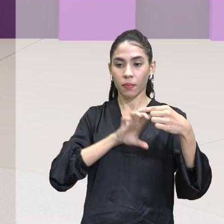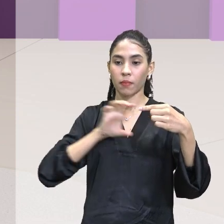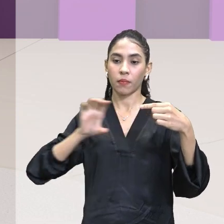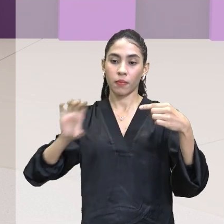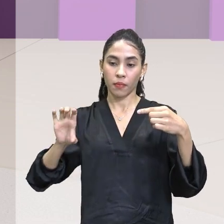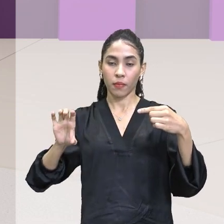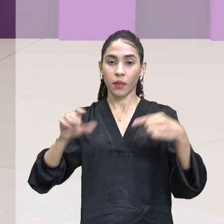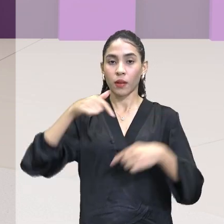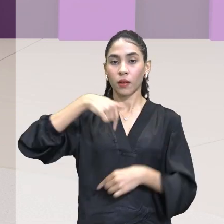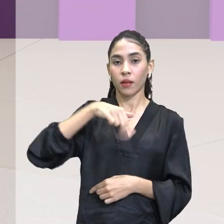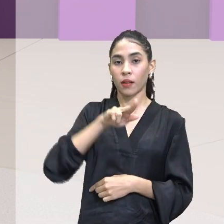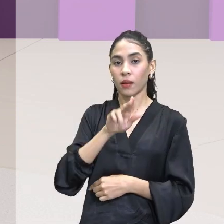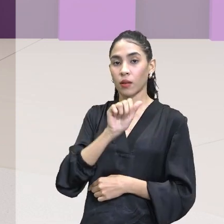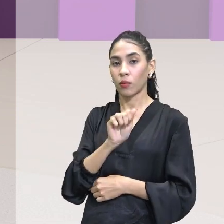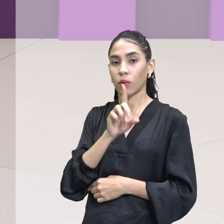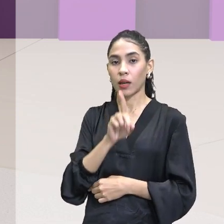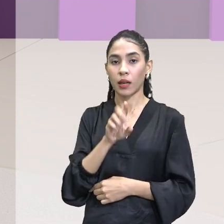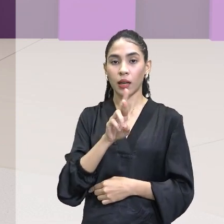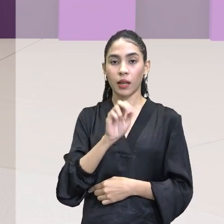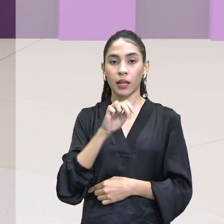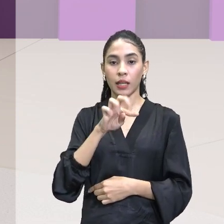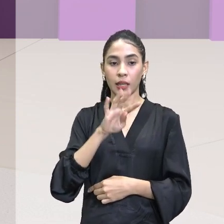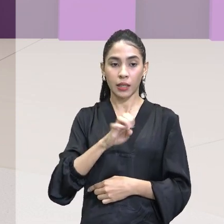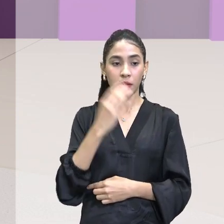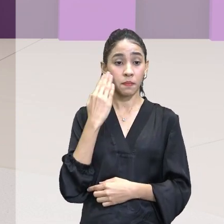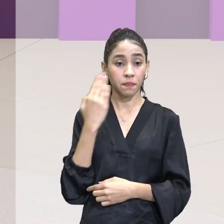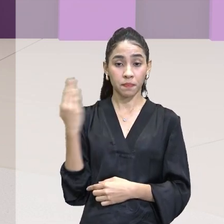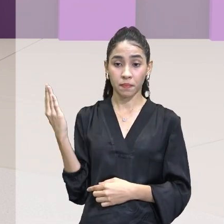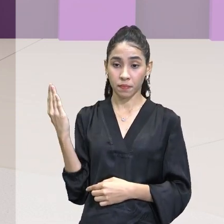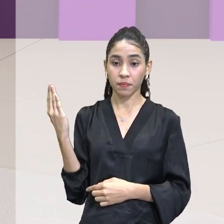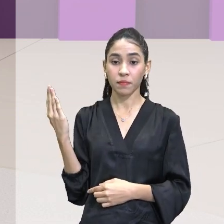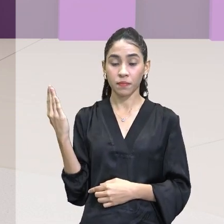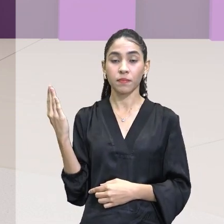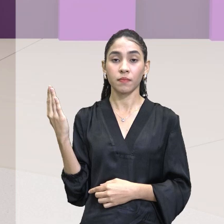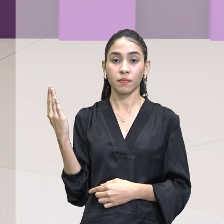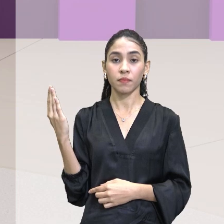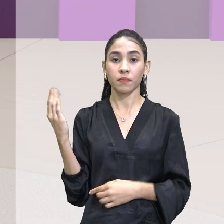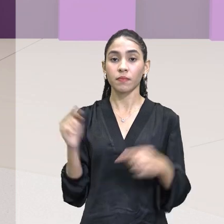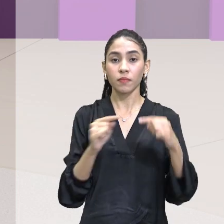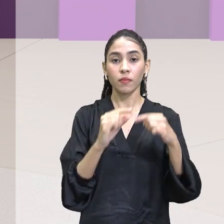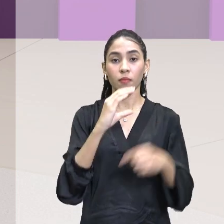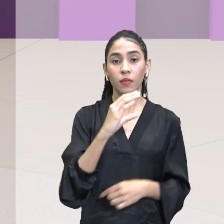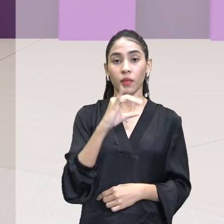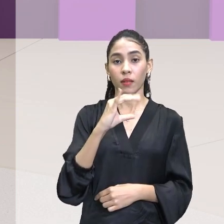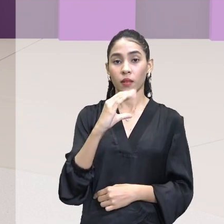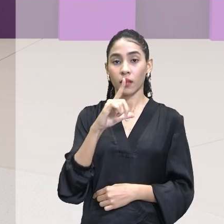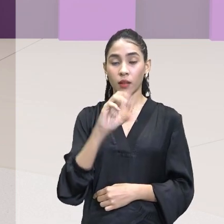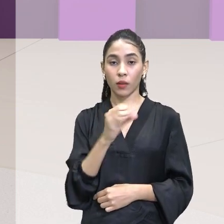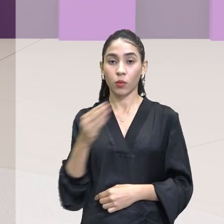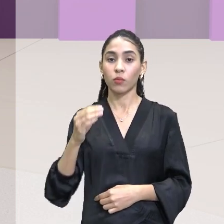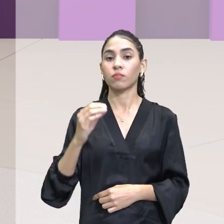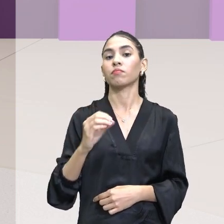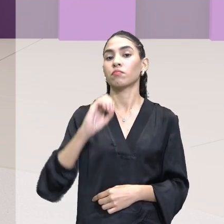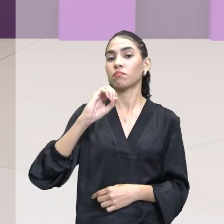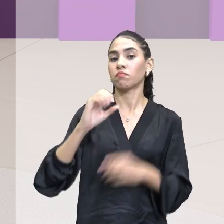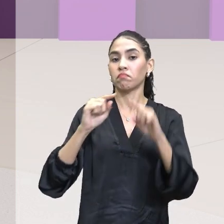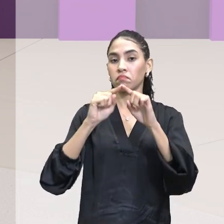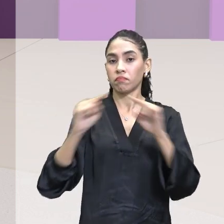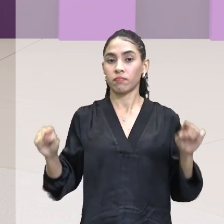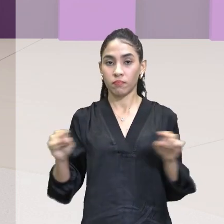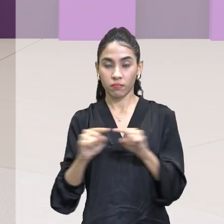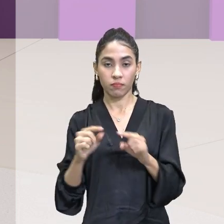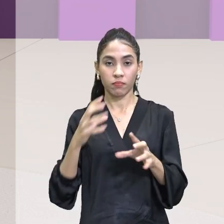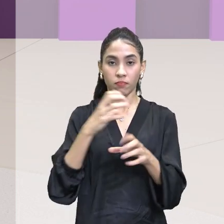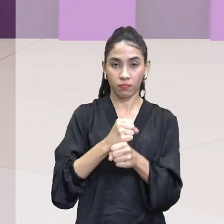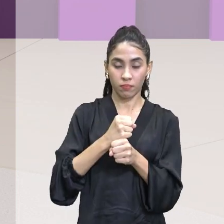quarto quadrante. E o que você visualiza aí na sua tela é um círculo ou ciclo trigonométrico ou